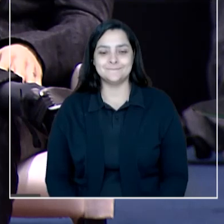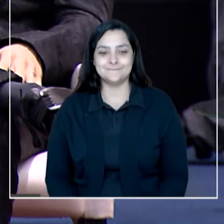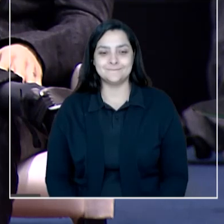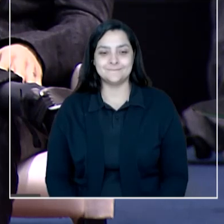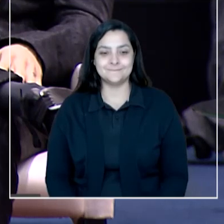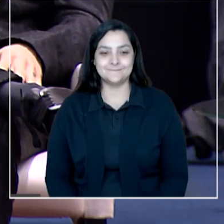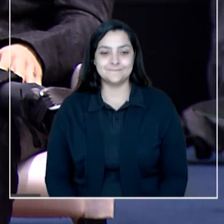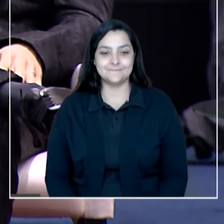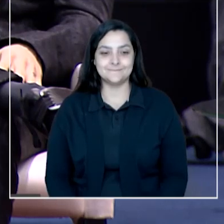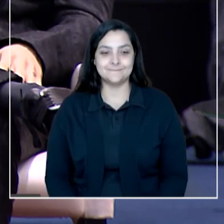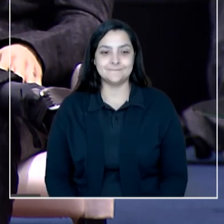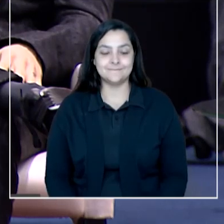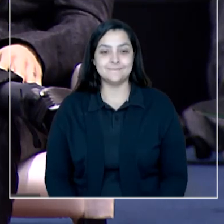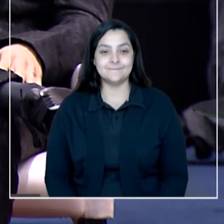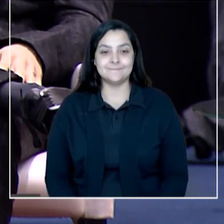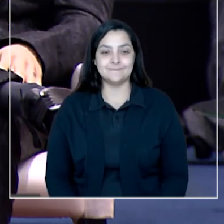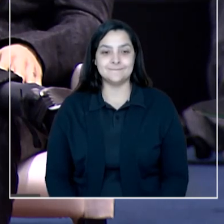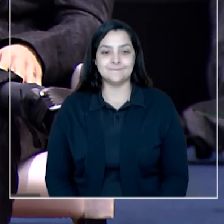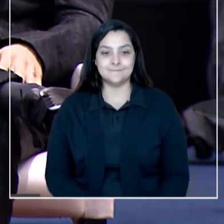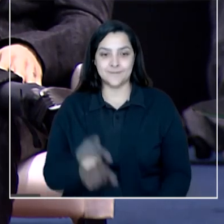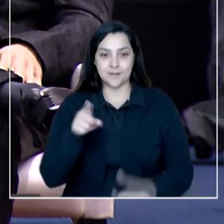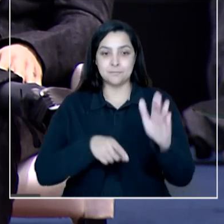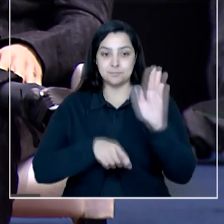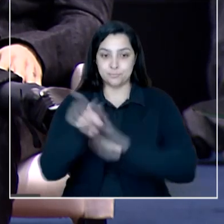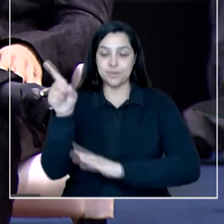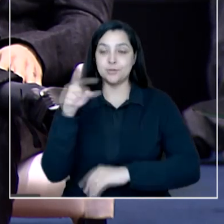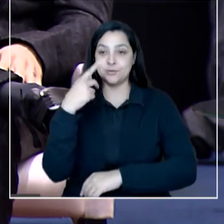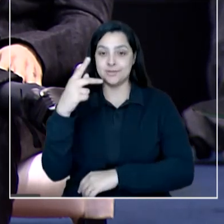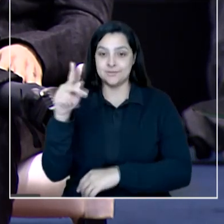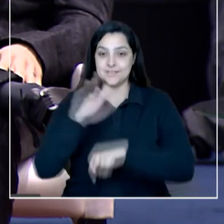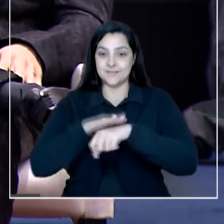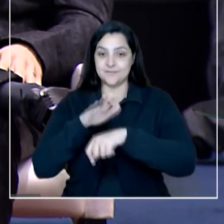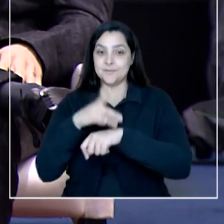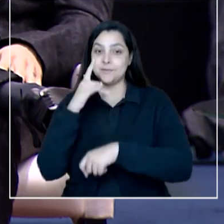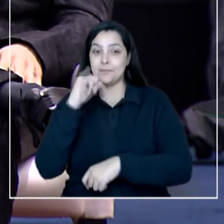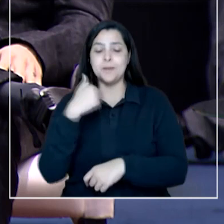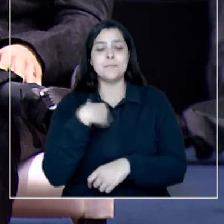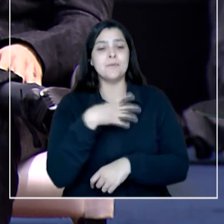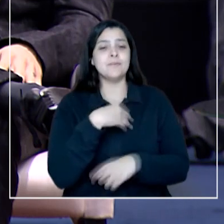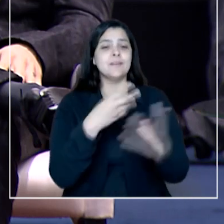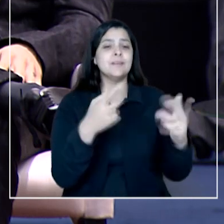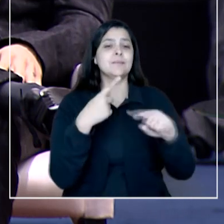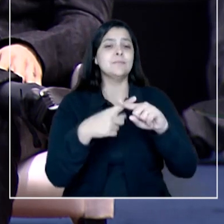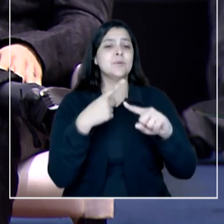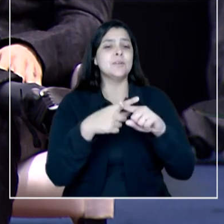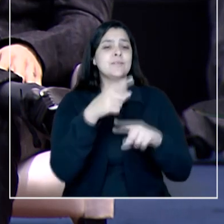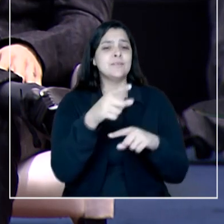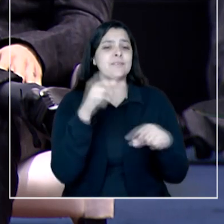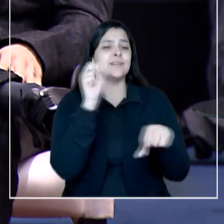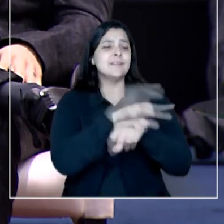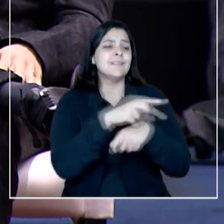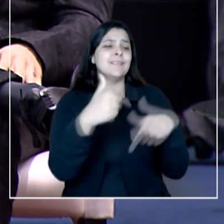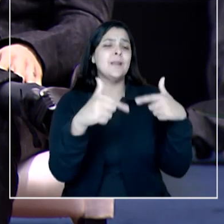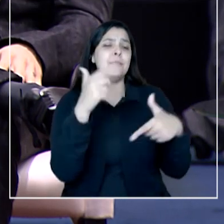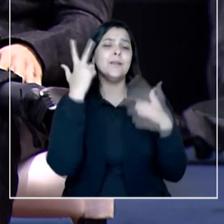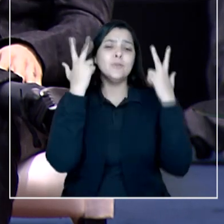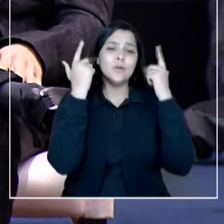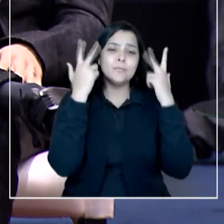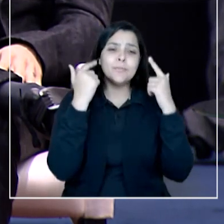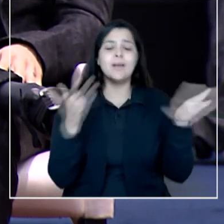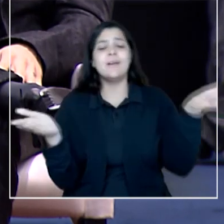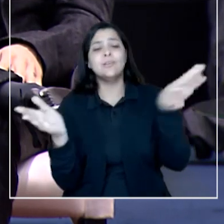Alok, sobre a pergunta que você fez para o seu pai, meu filho faz de vez em quando também, né? Porque, meu pai, por que você não tem um emprego normal, né? Chegar em